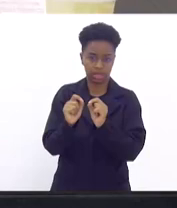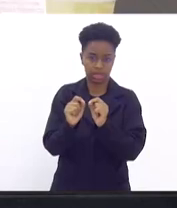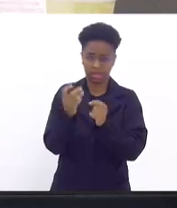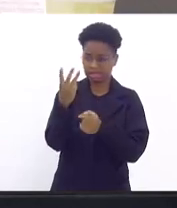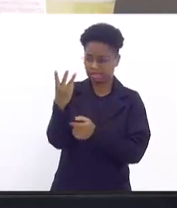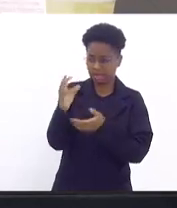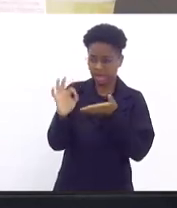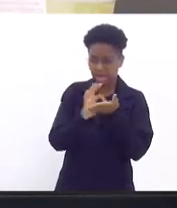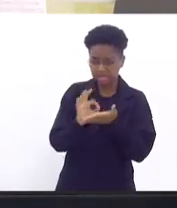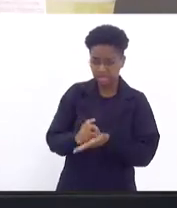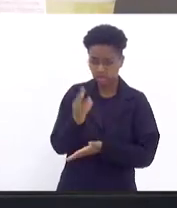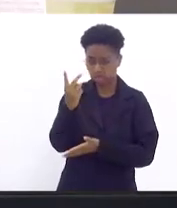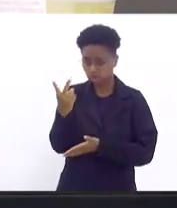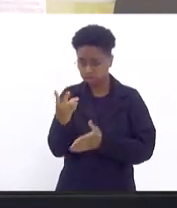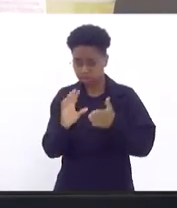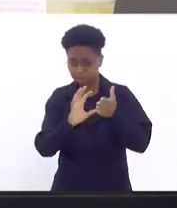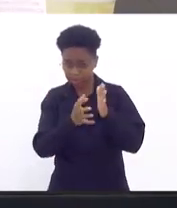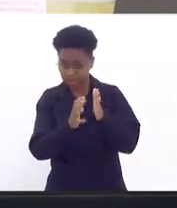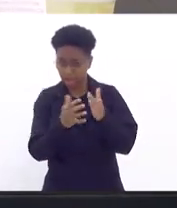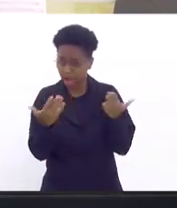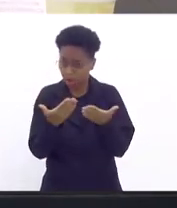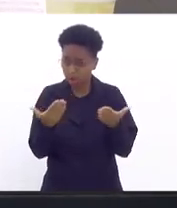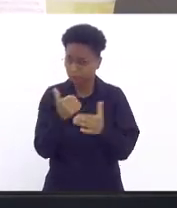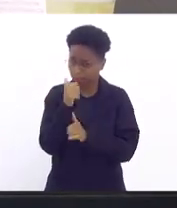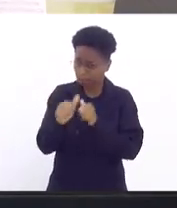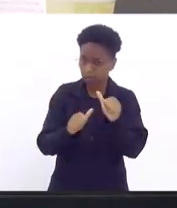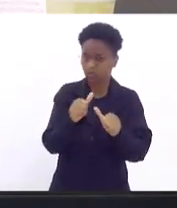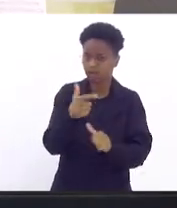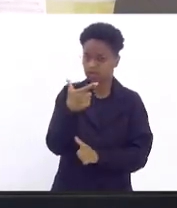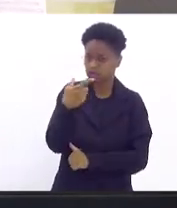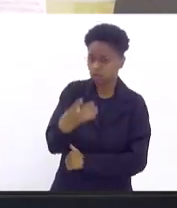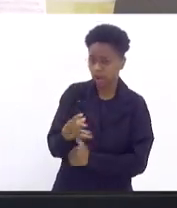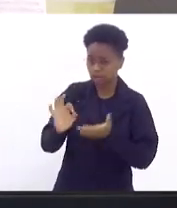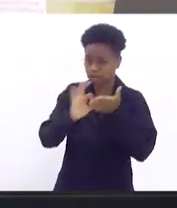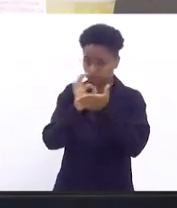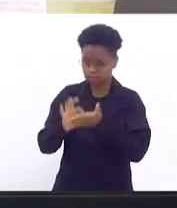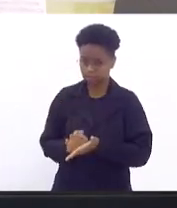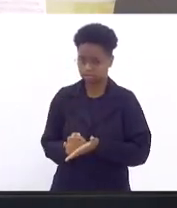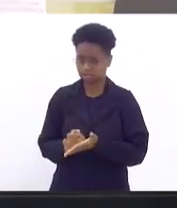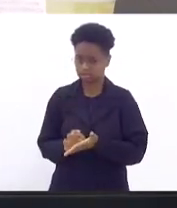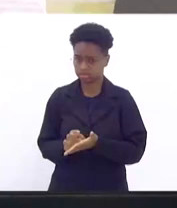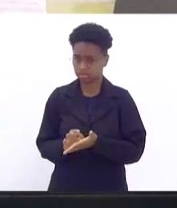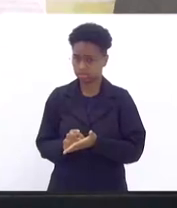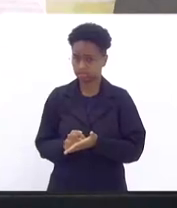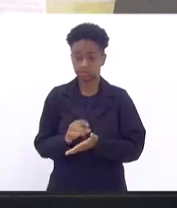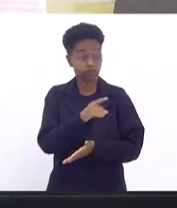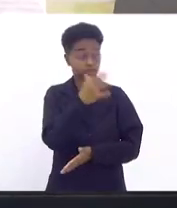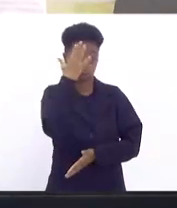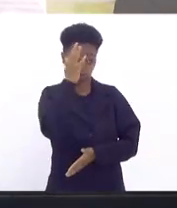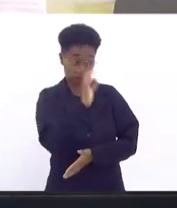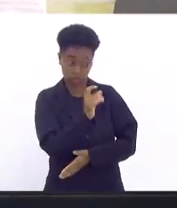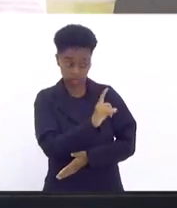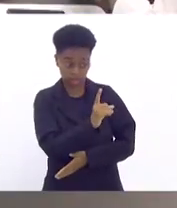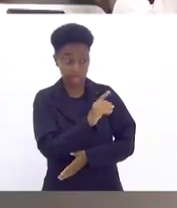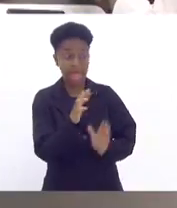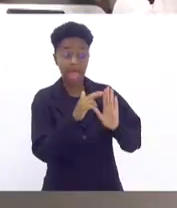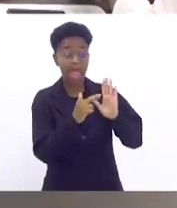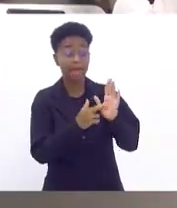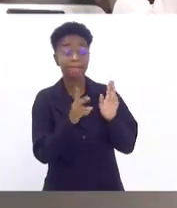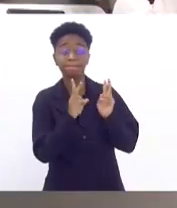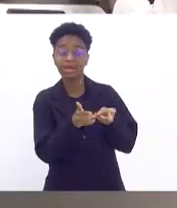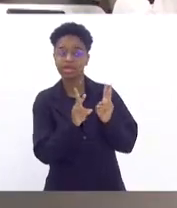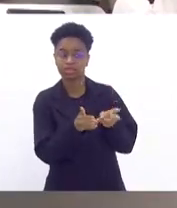assinaturas de dois partidos para 24 é uma mudança muito significativa a regra que continua a mesma